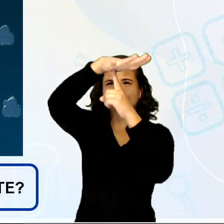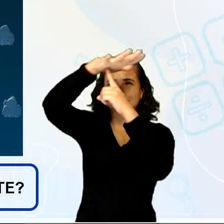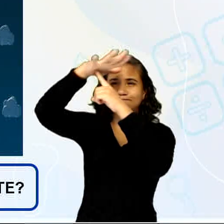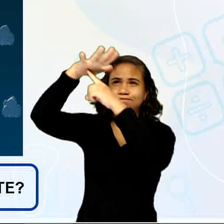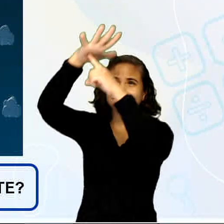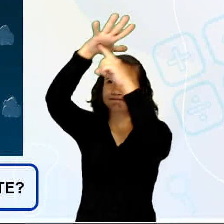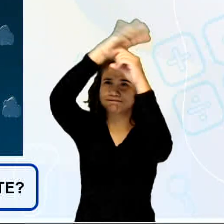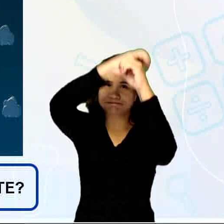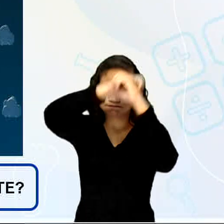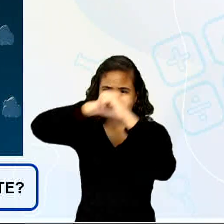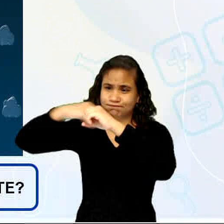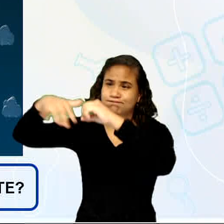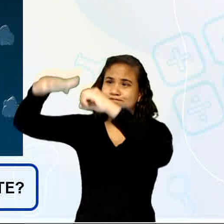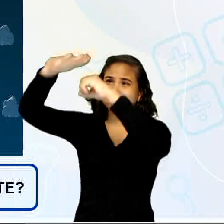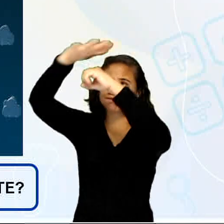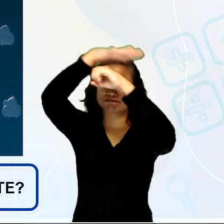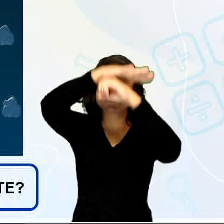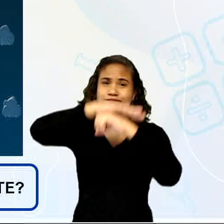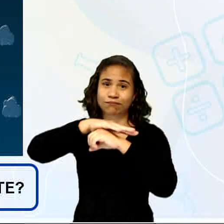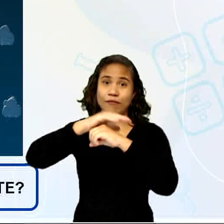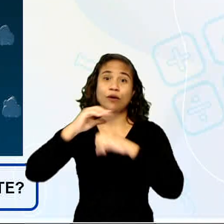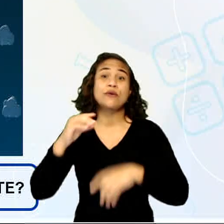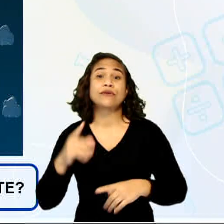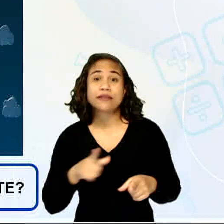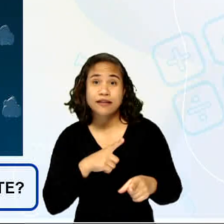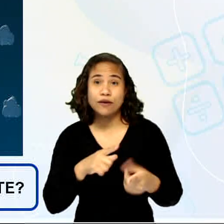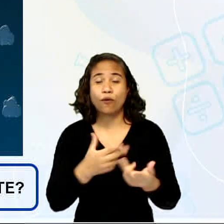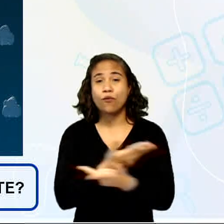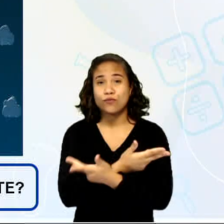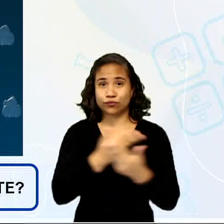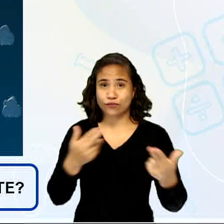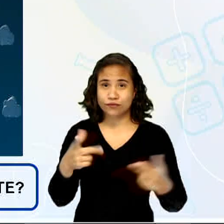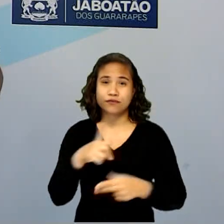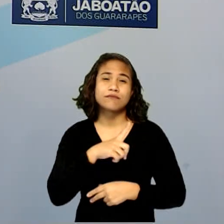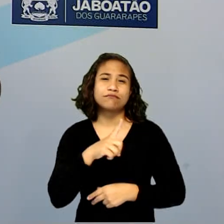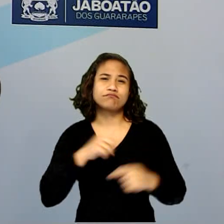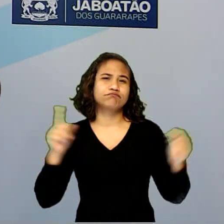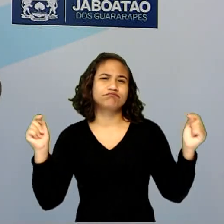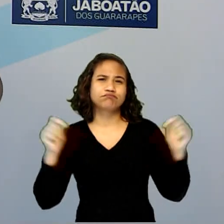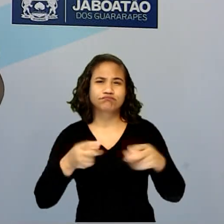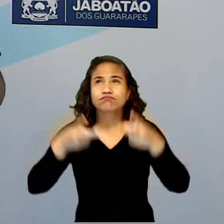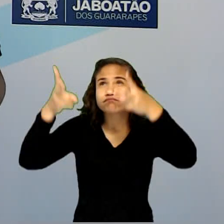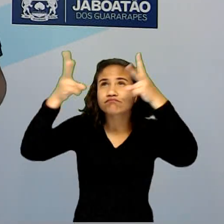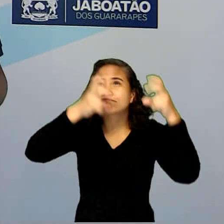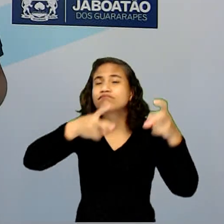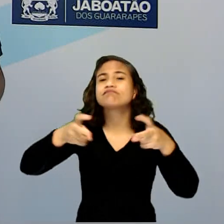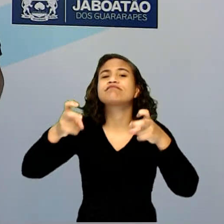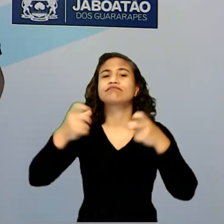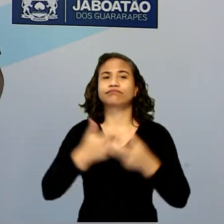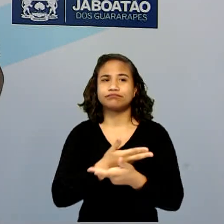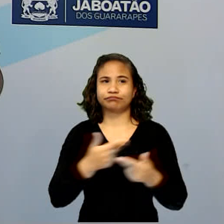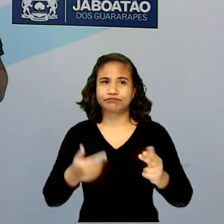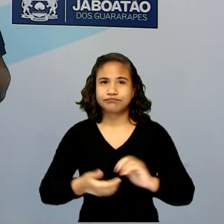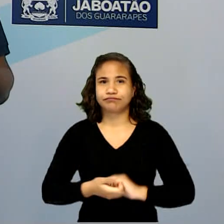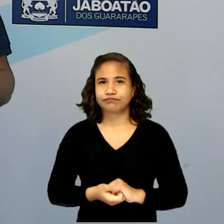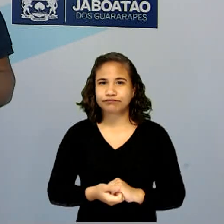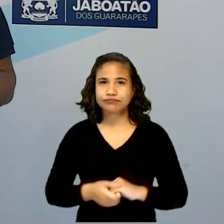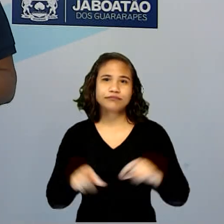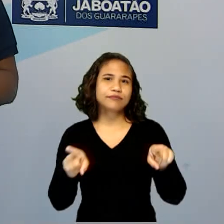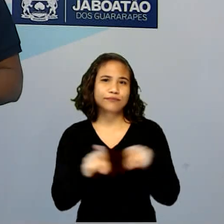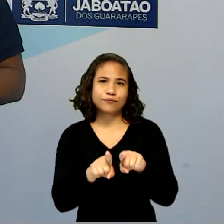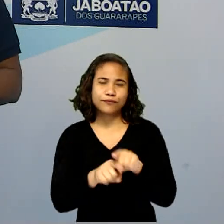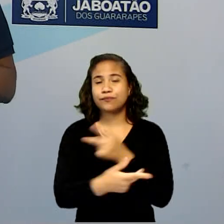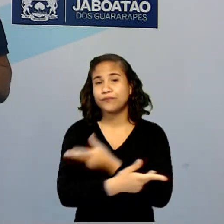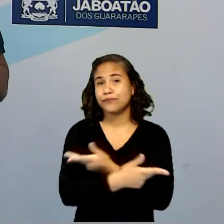céu de dia e de noite, são alguns elementos que podemos observar. E esses